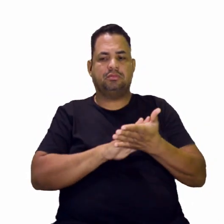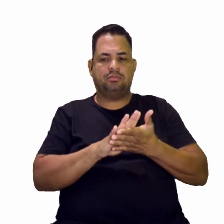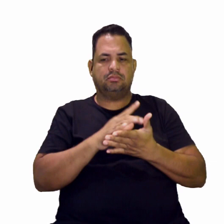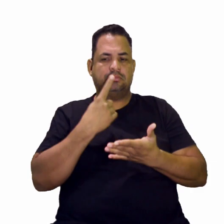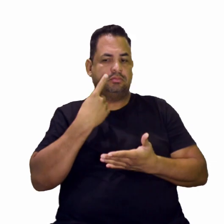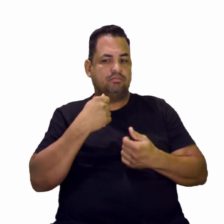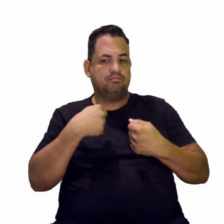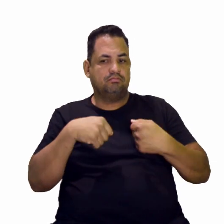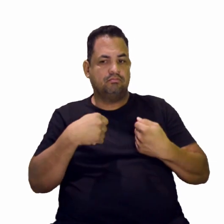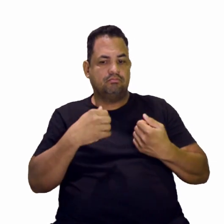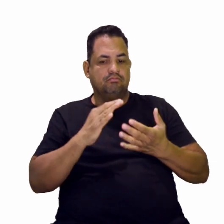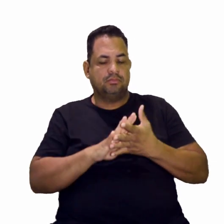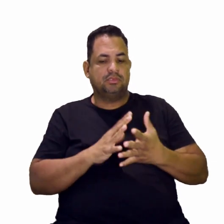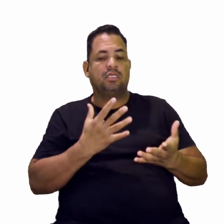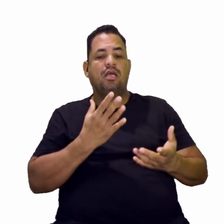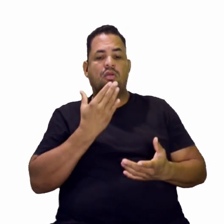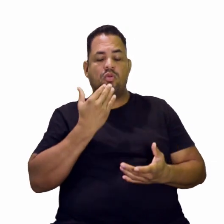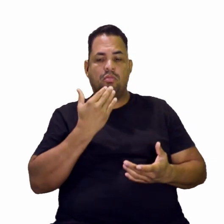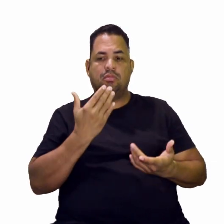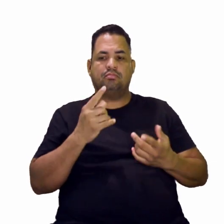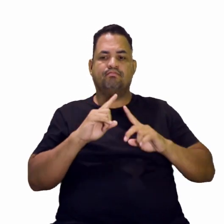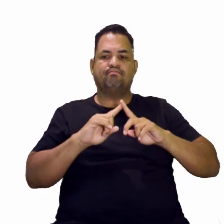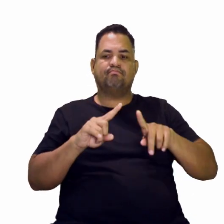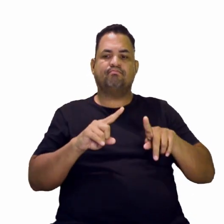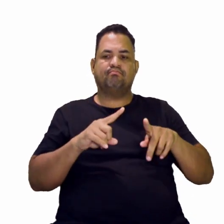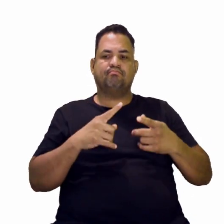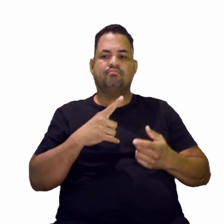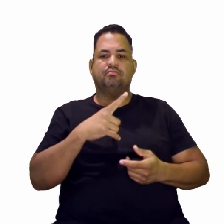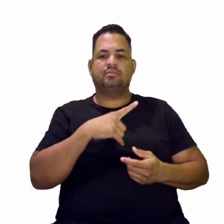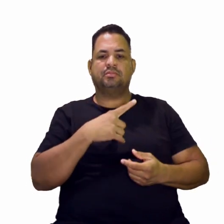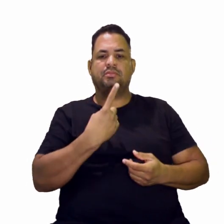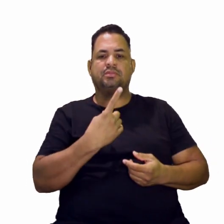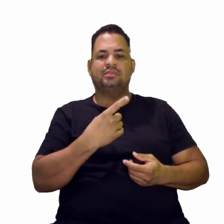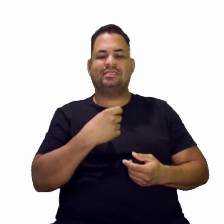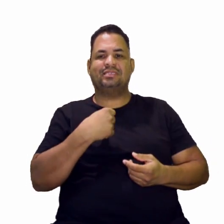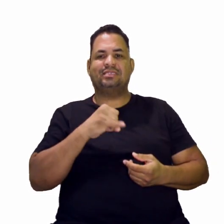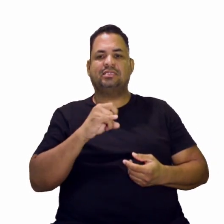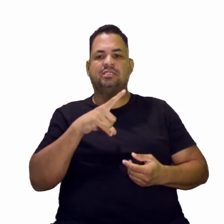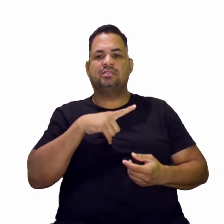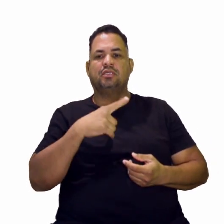vai precisar se alimentar. Mas e se só tiver um peixe?